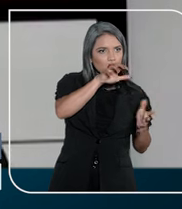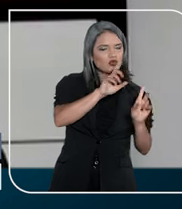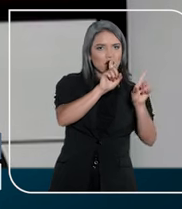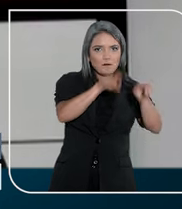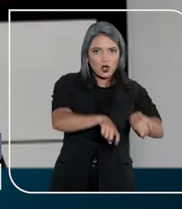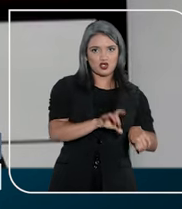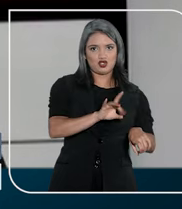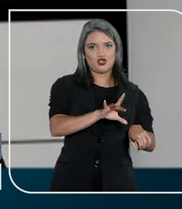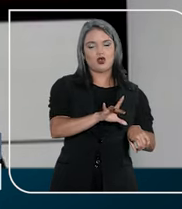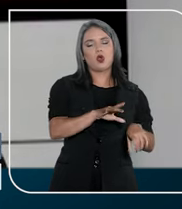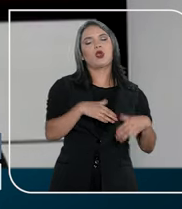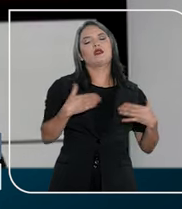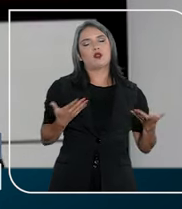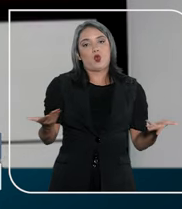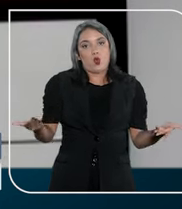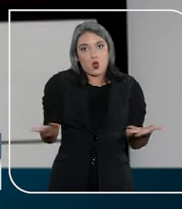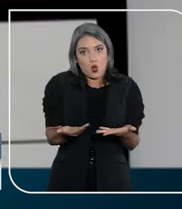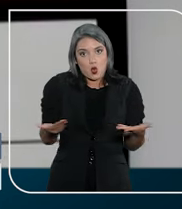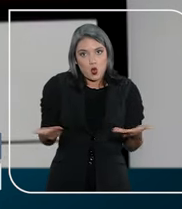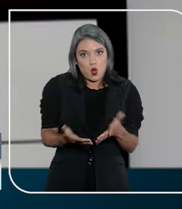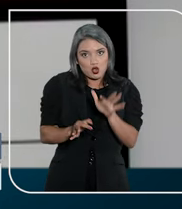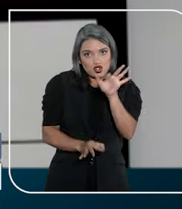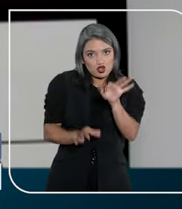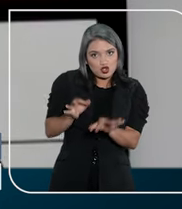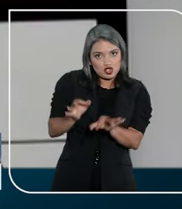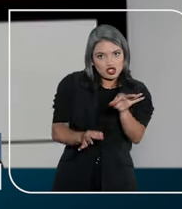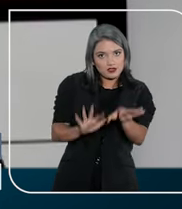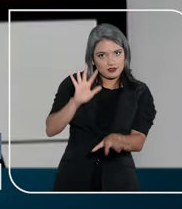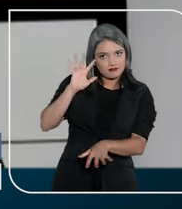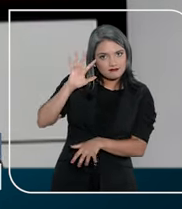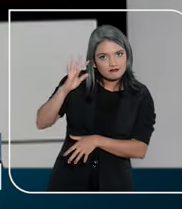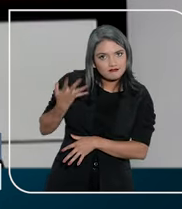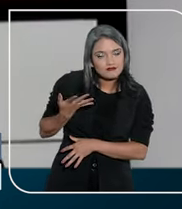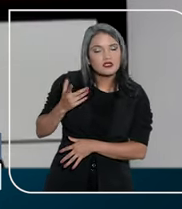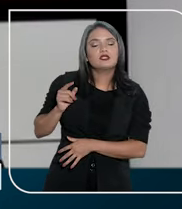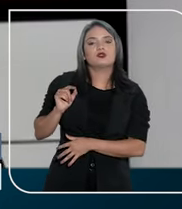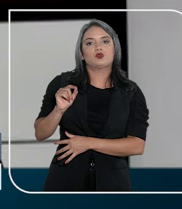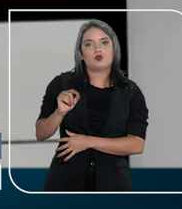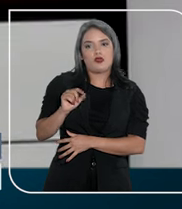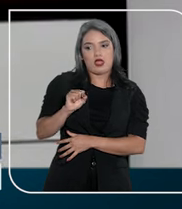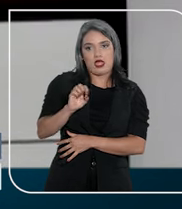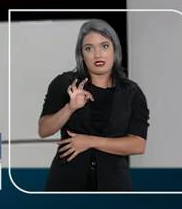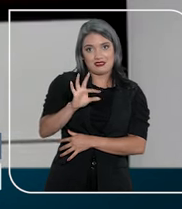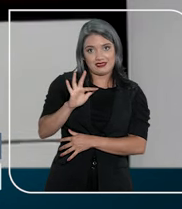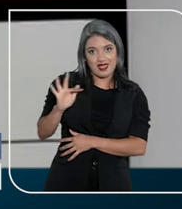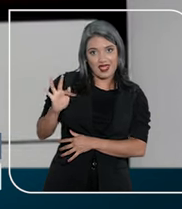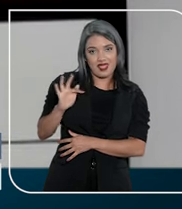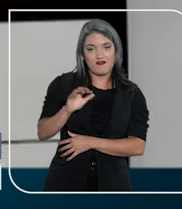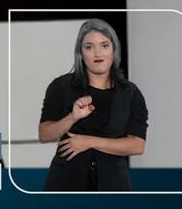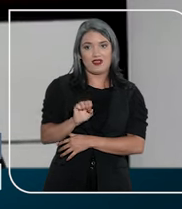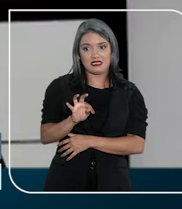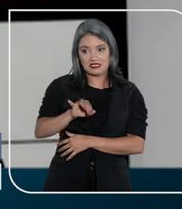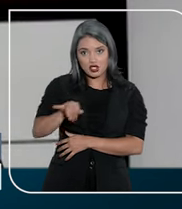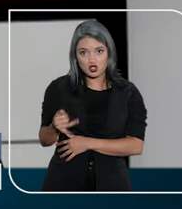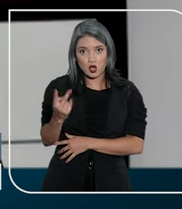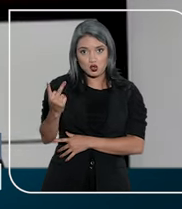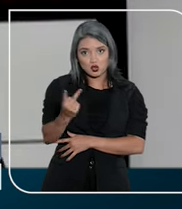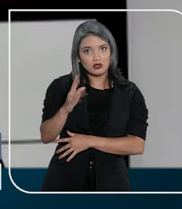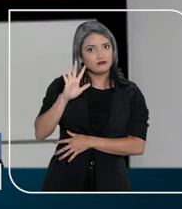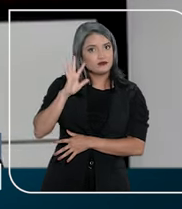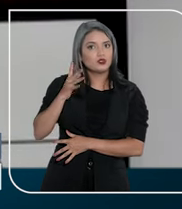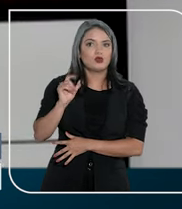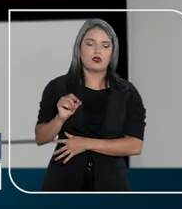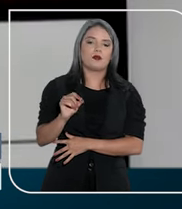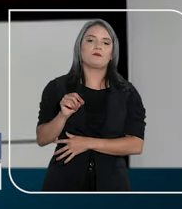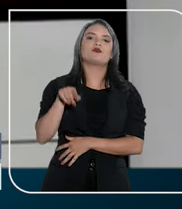a jurisprudência atual, isso é uma jurisprudência atual dos últimos anos, do Supremo e do STJ, tem entendido que esse